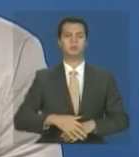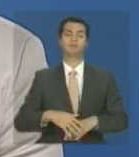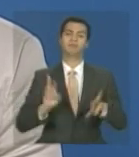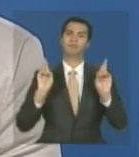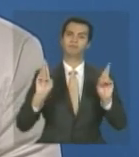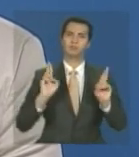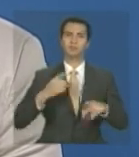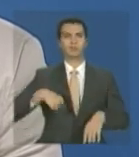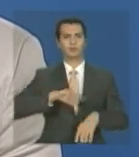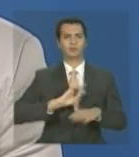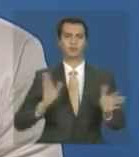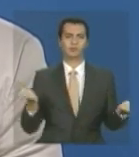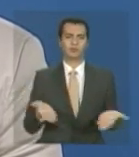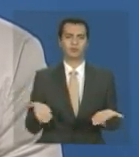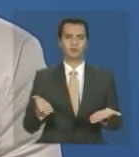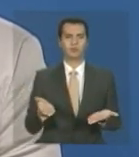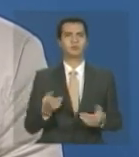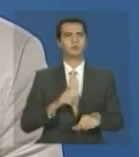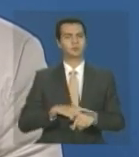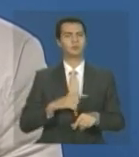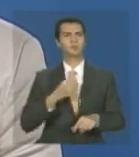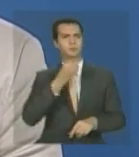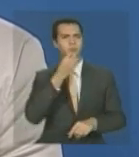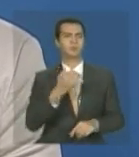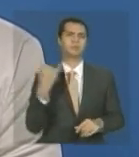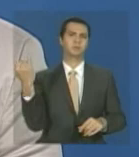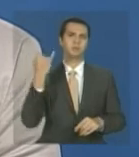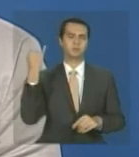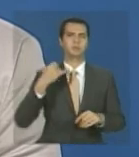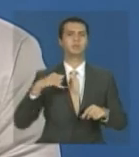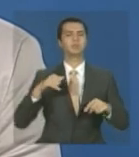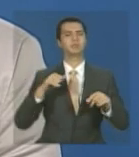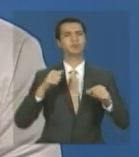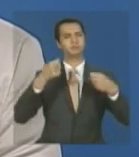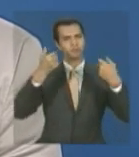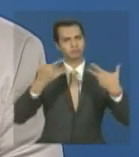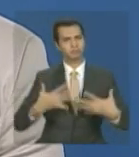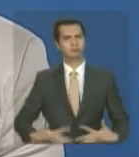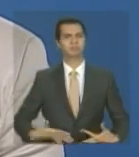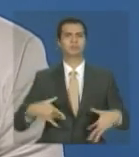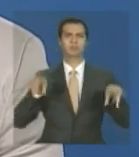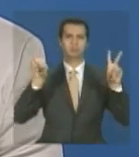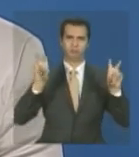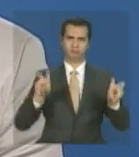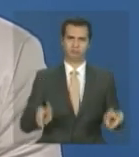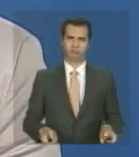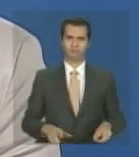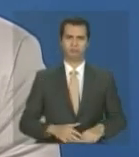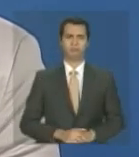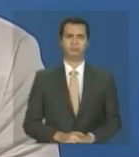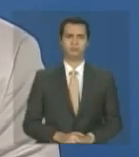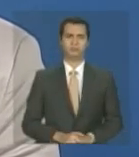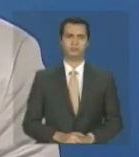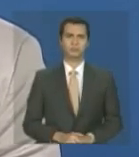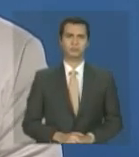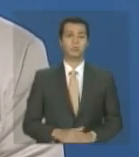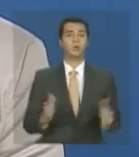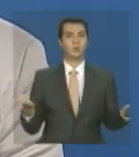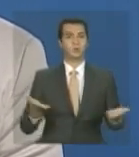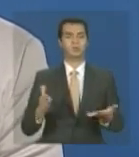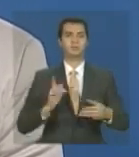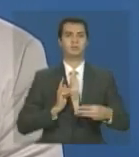que a gente tenha hoje, né, um momento de bastante esclarecimento sobre os temas que vamos tratar aqui hoje. Né? A gente vai tratar de dois temas que são